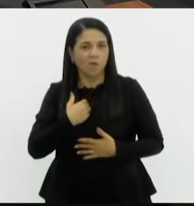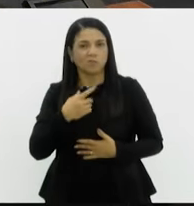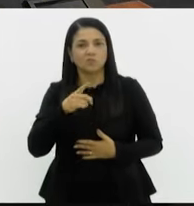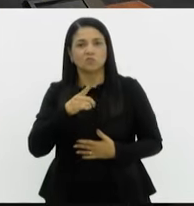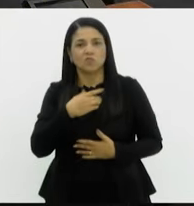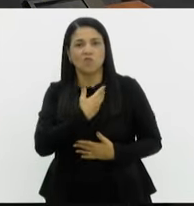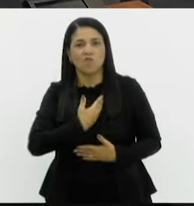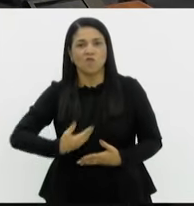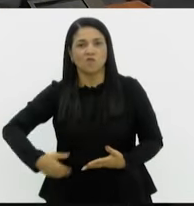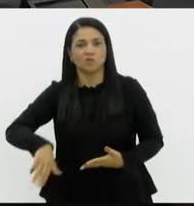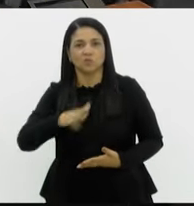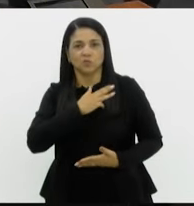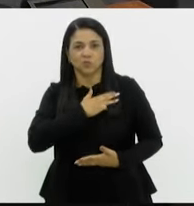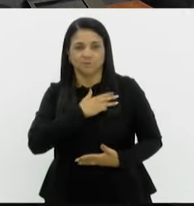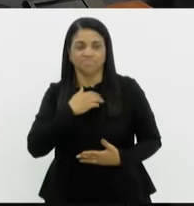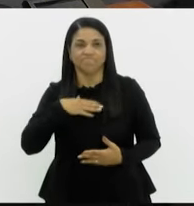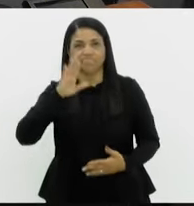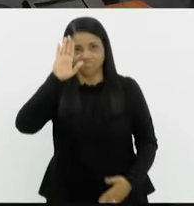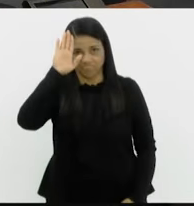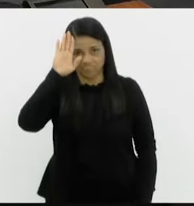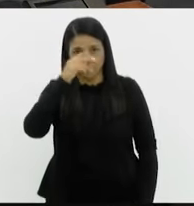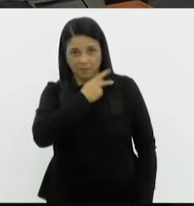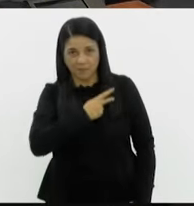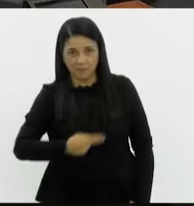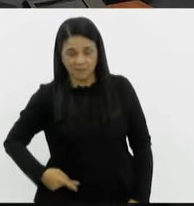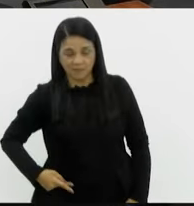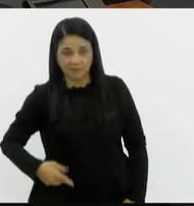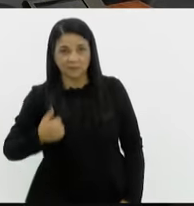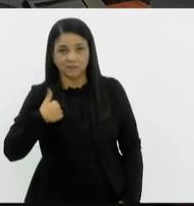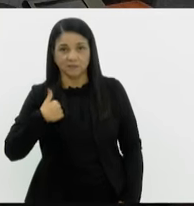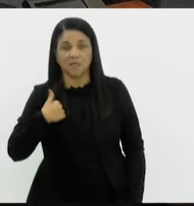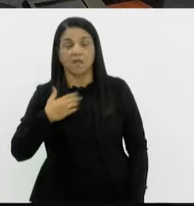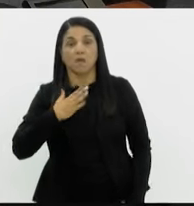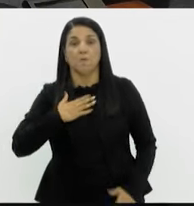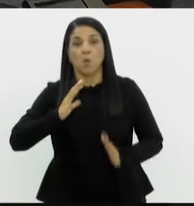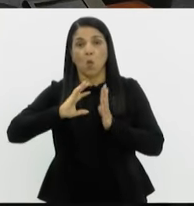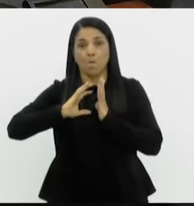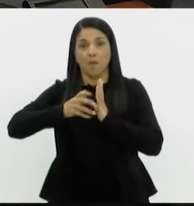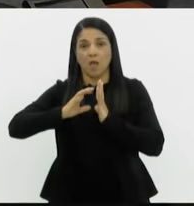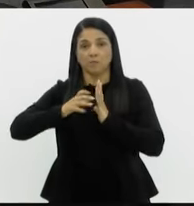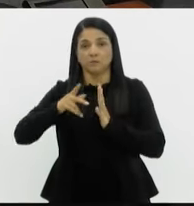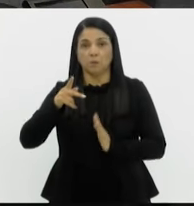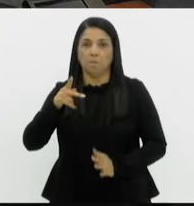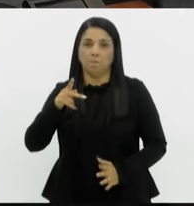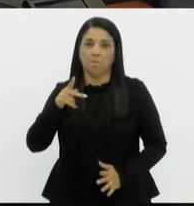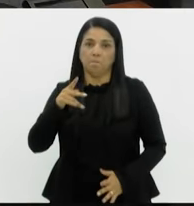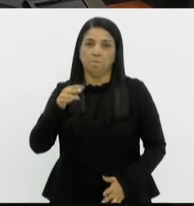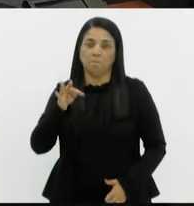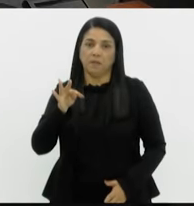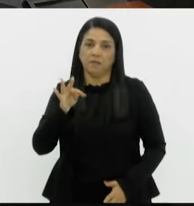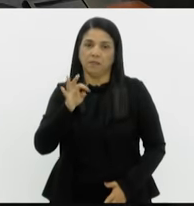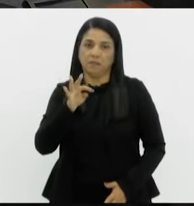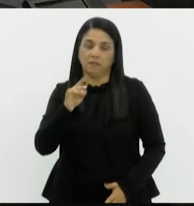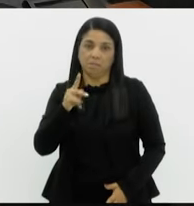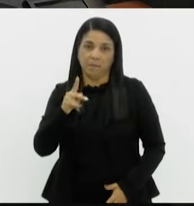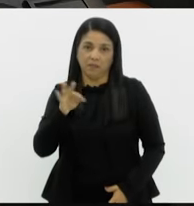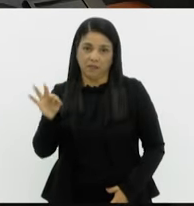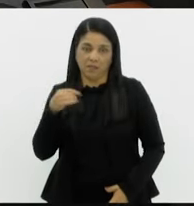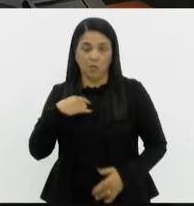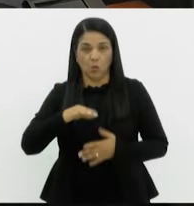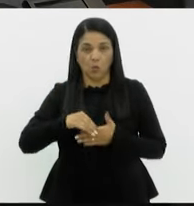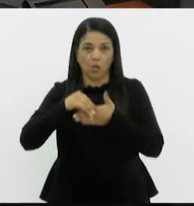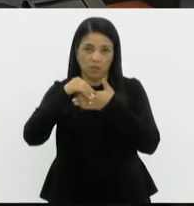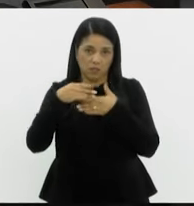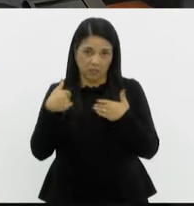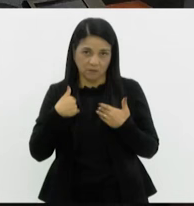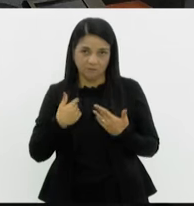Presidente, pela ordem, como meu partido foi citado, eu sou líder do PT, não posso ouvir